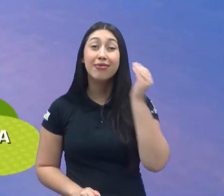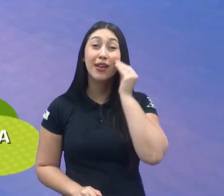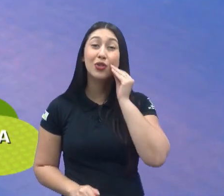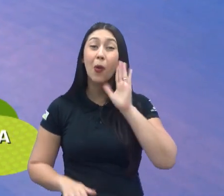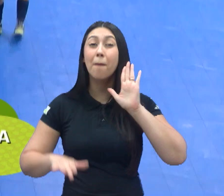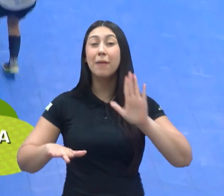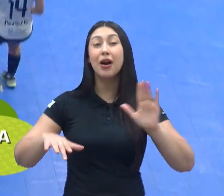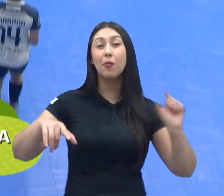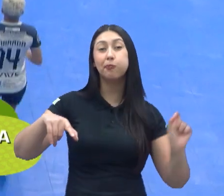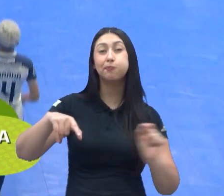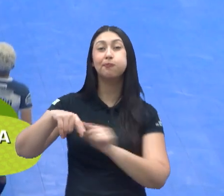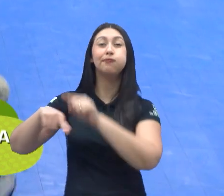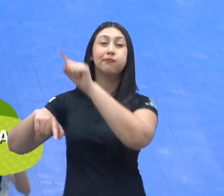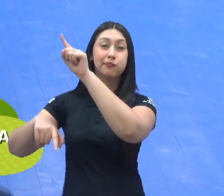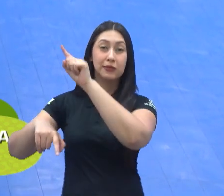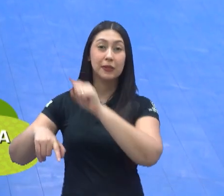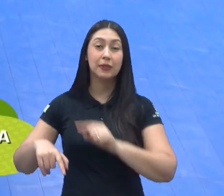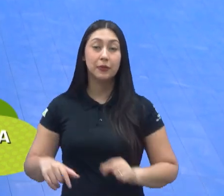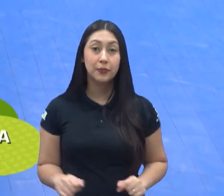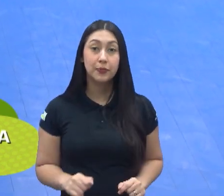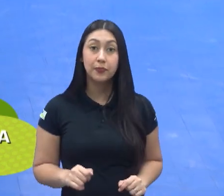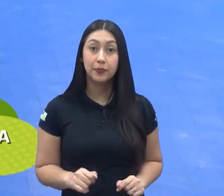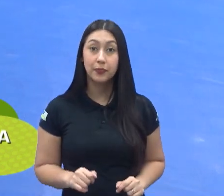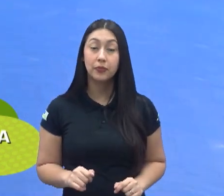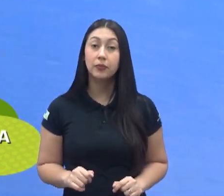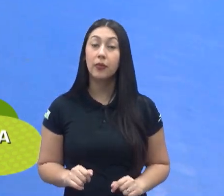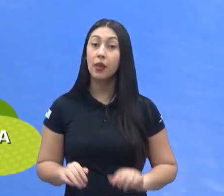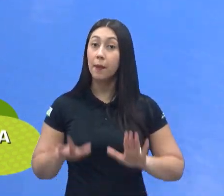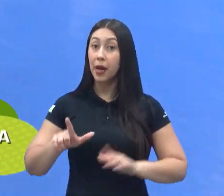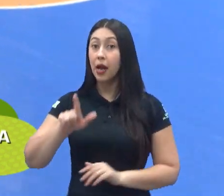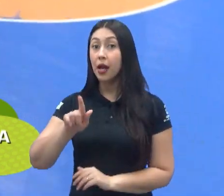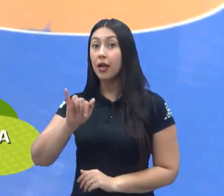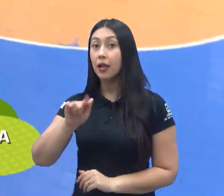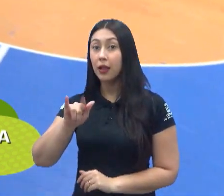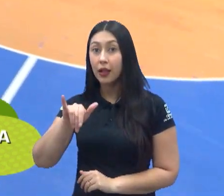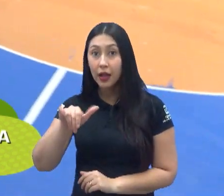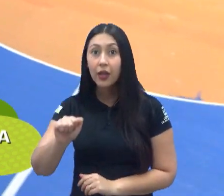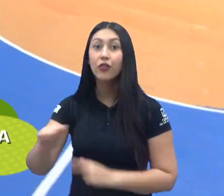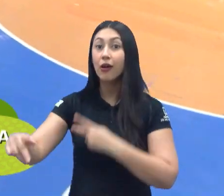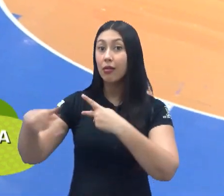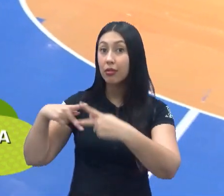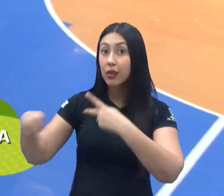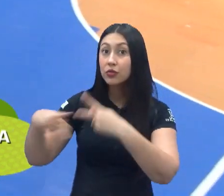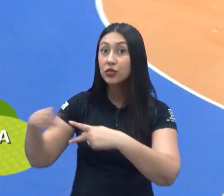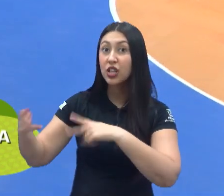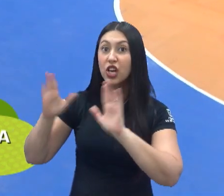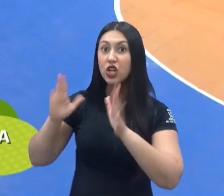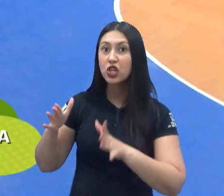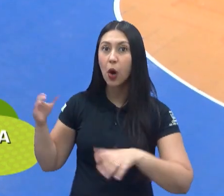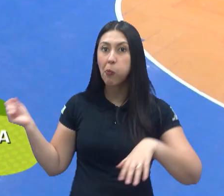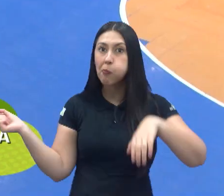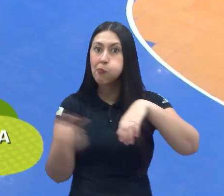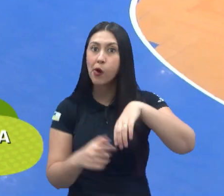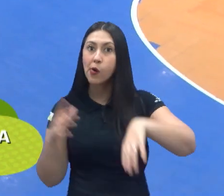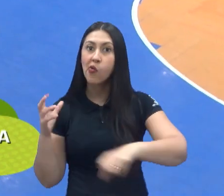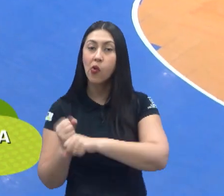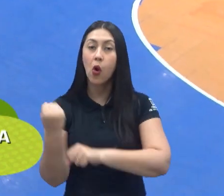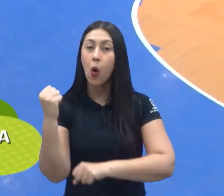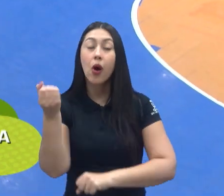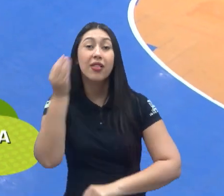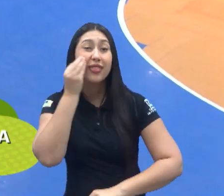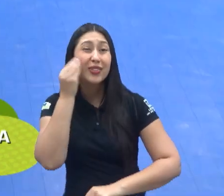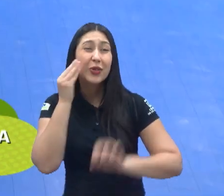lance. Do outro lado, Lígia, a artilheira joseense, com 8 gols, também tentou, mas parou em